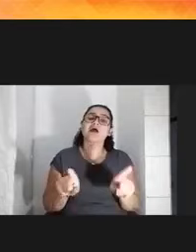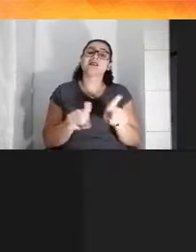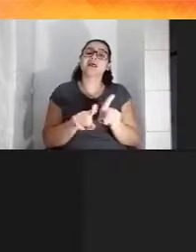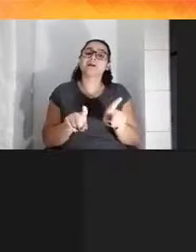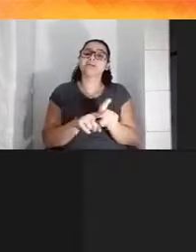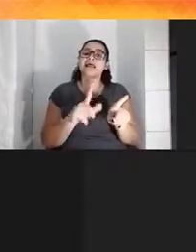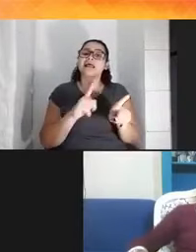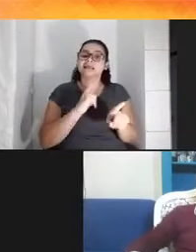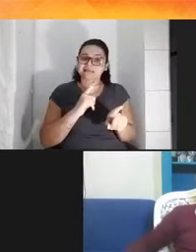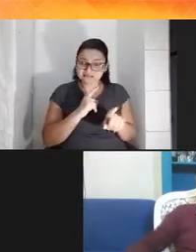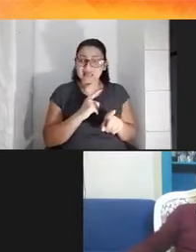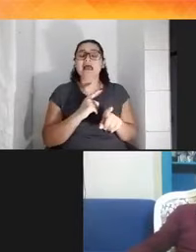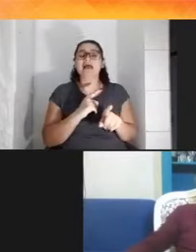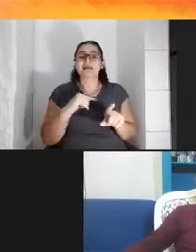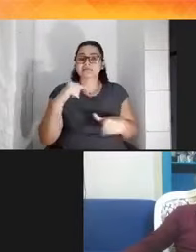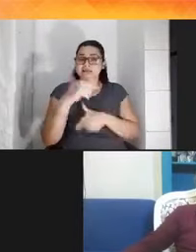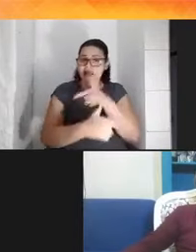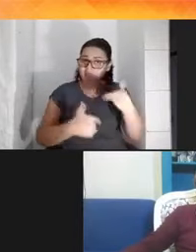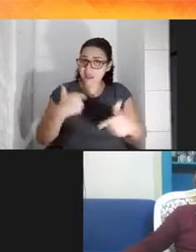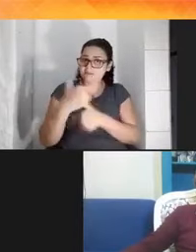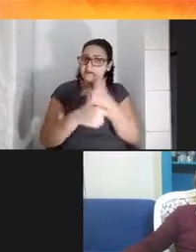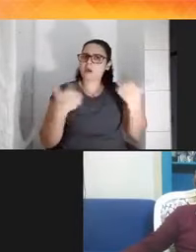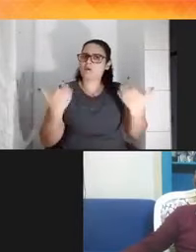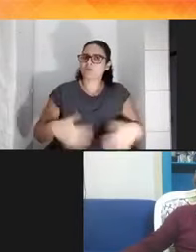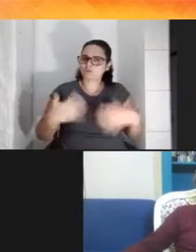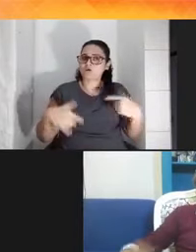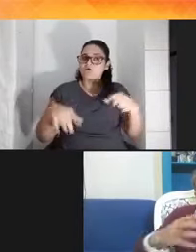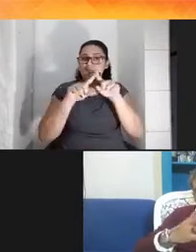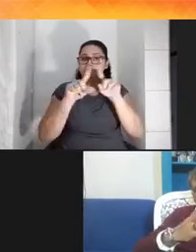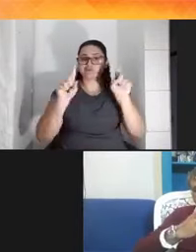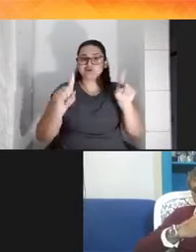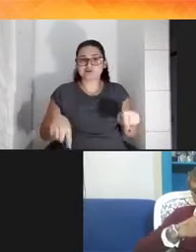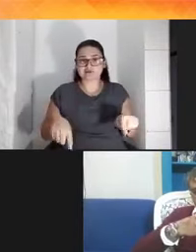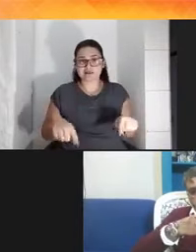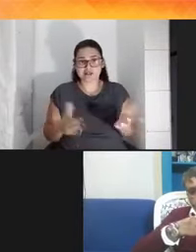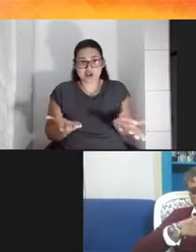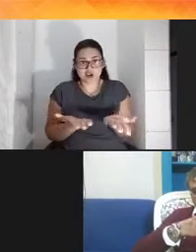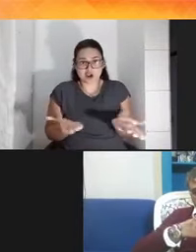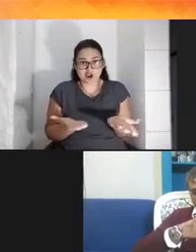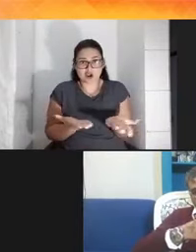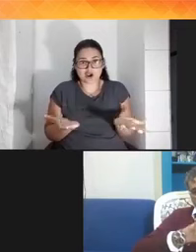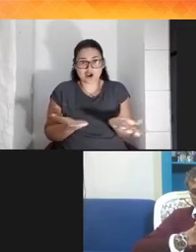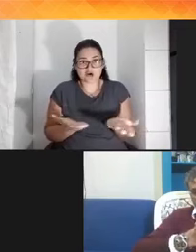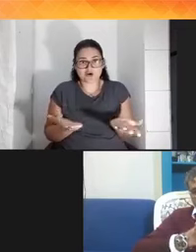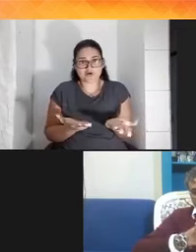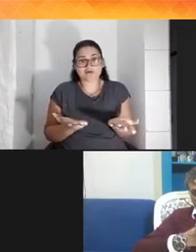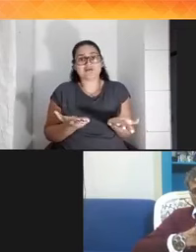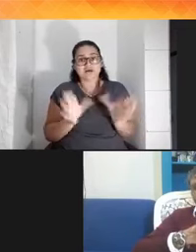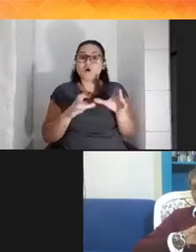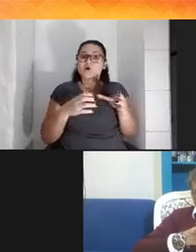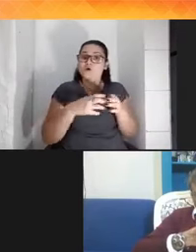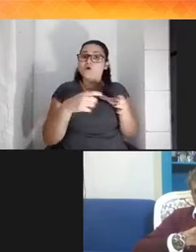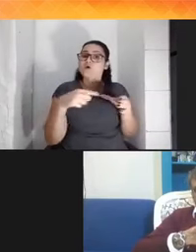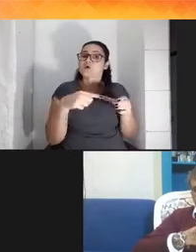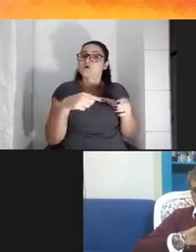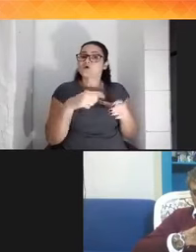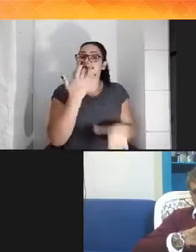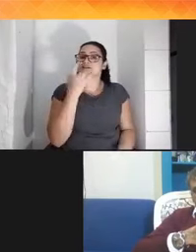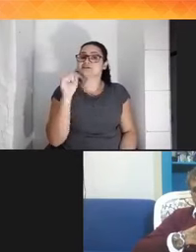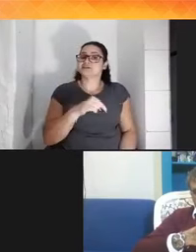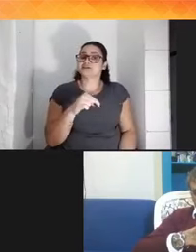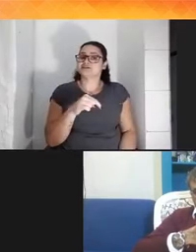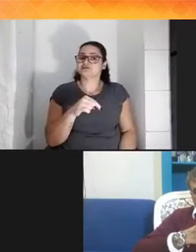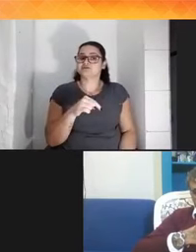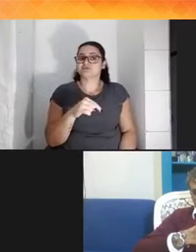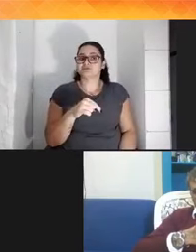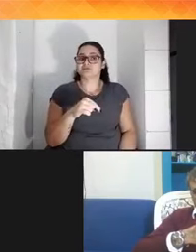exército que trabalha nas escolas, que são os funcionários e que hoje, inclusive, são do grupo de risco, né, Marcelo?